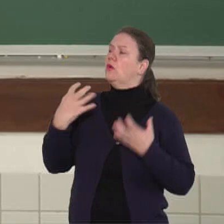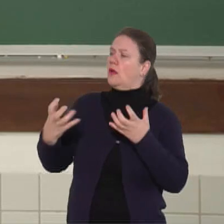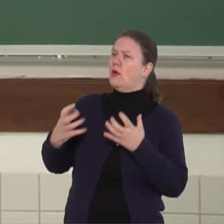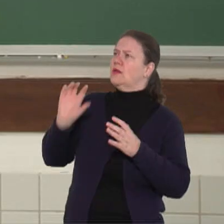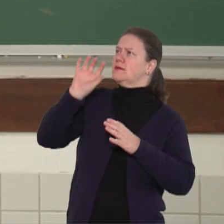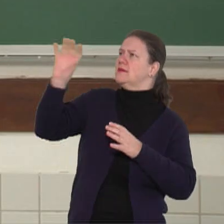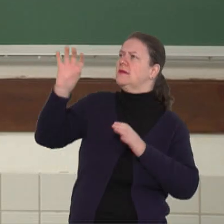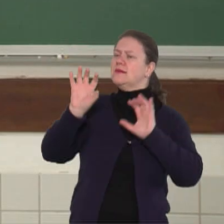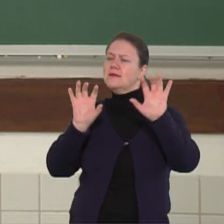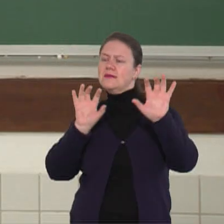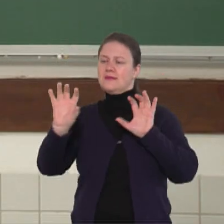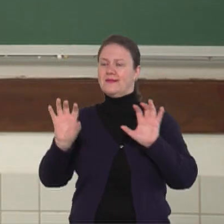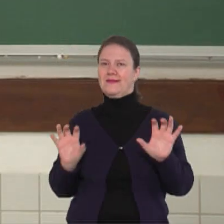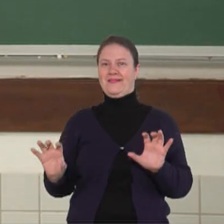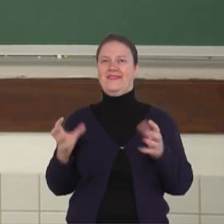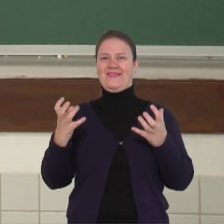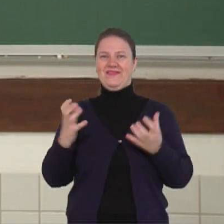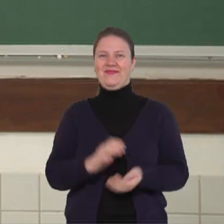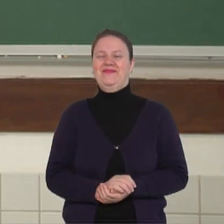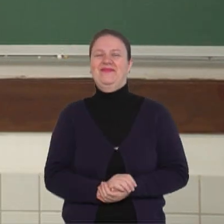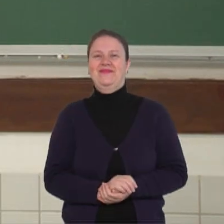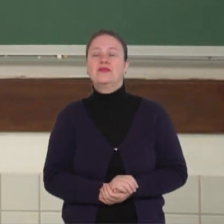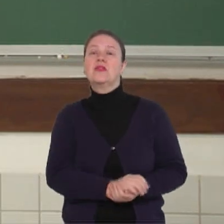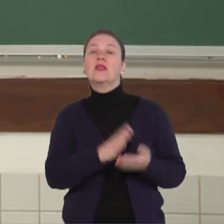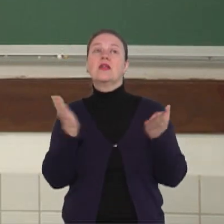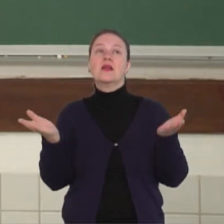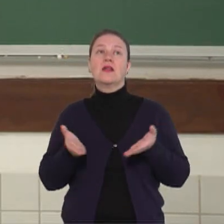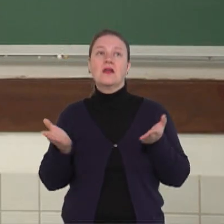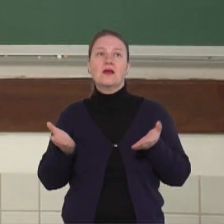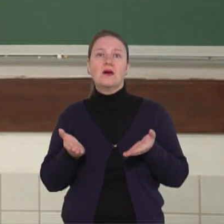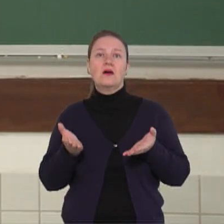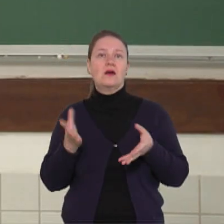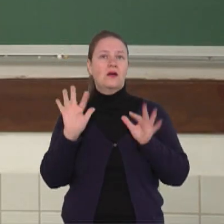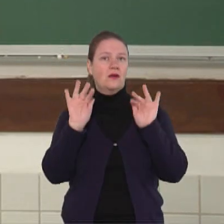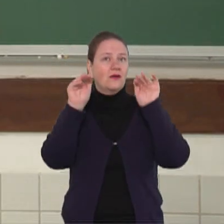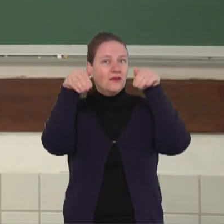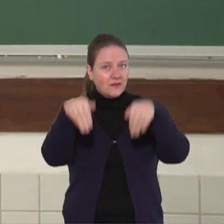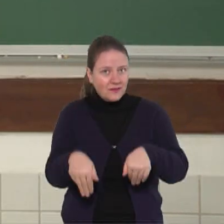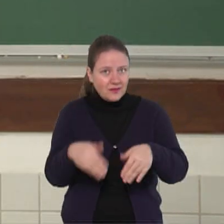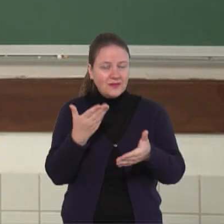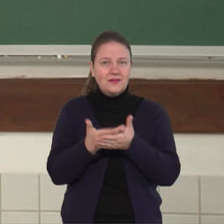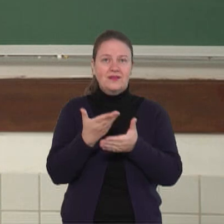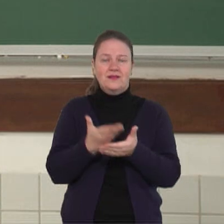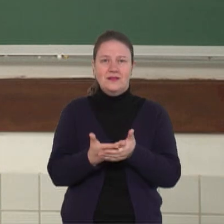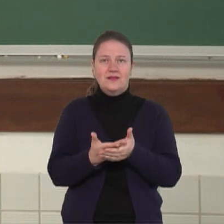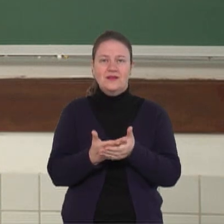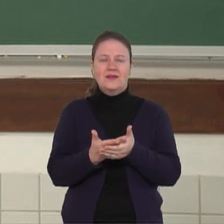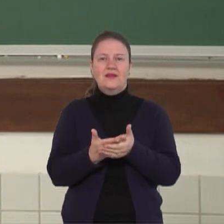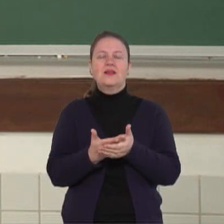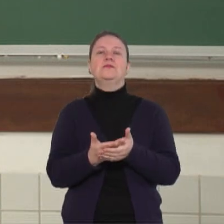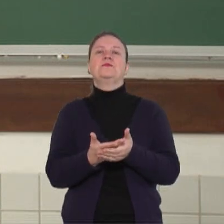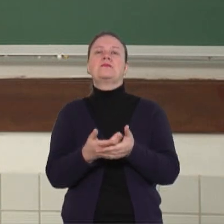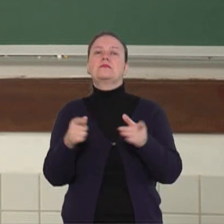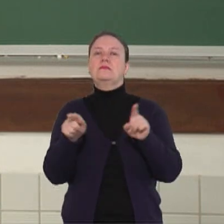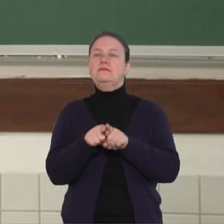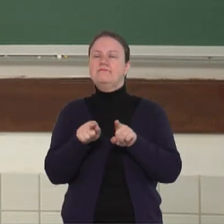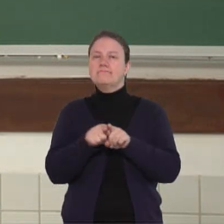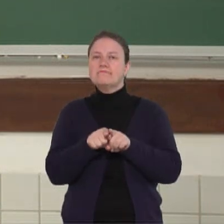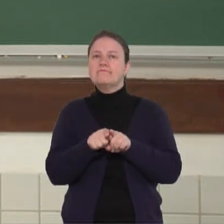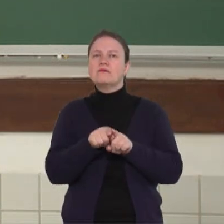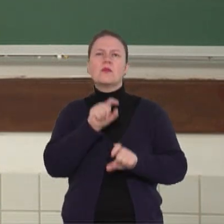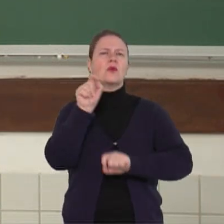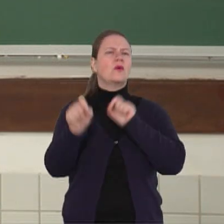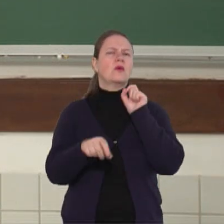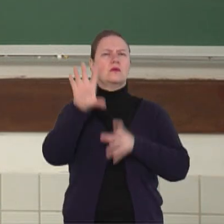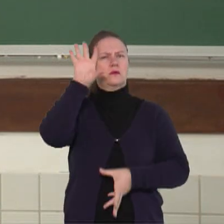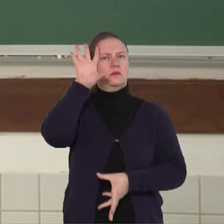queria que fosse representado. Agora aqui a gente já entra, né, na nossa reta final da nossa aula, as considerações finais sobre a aula, né, o que a